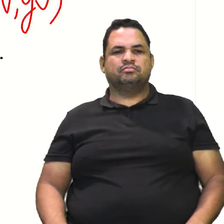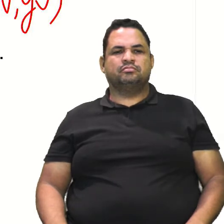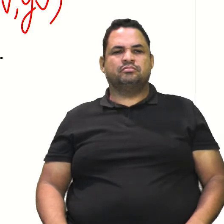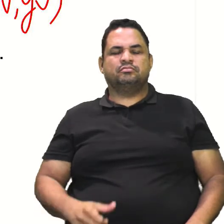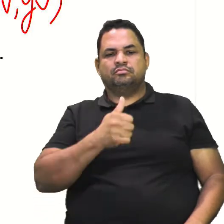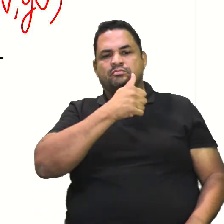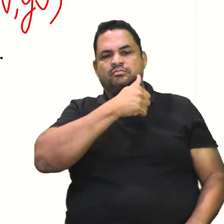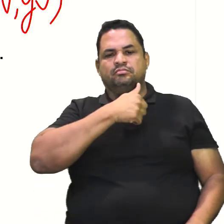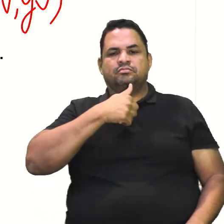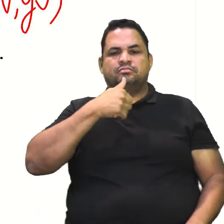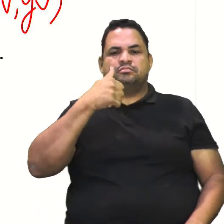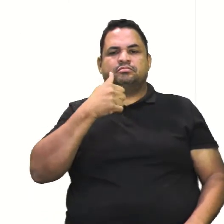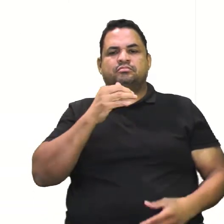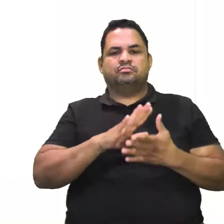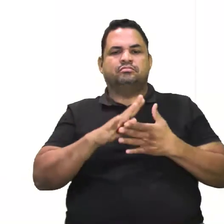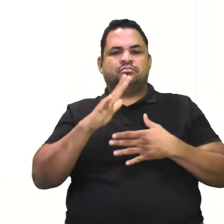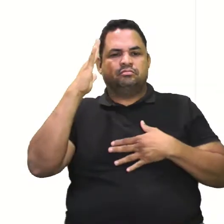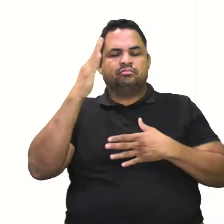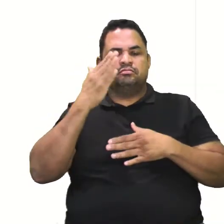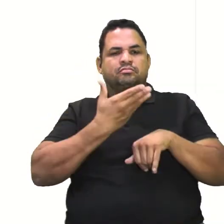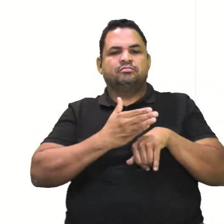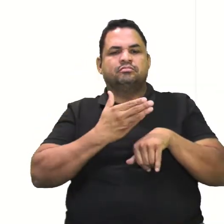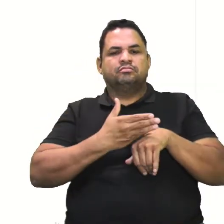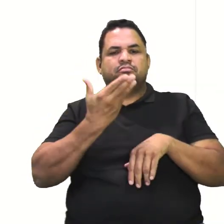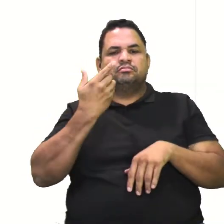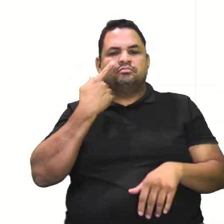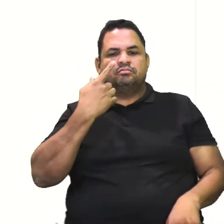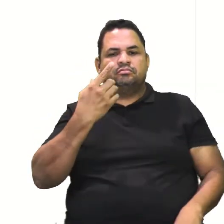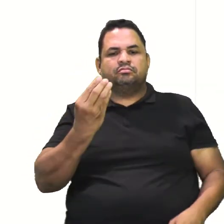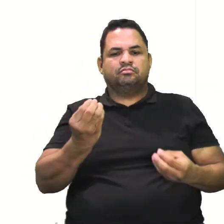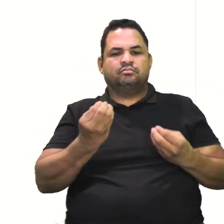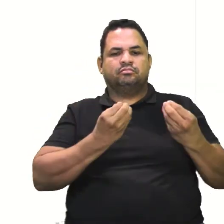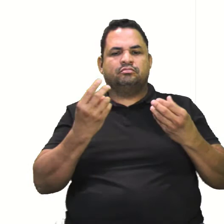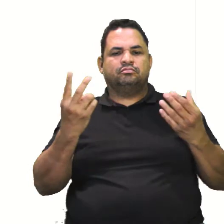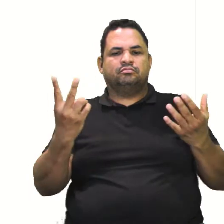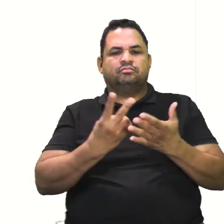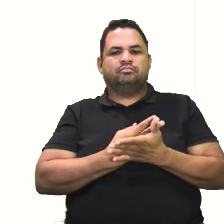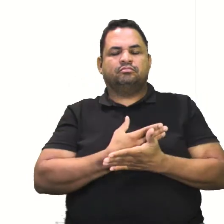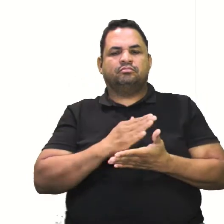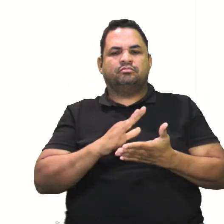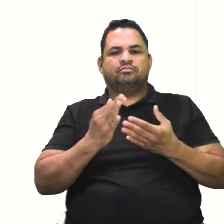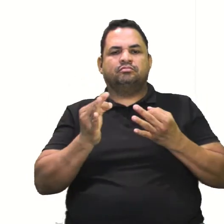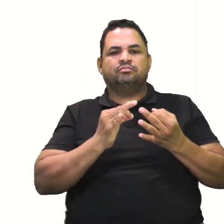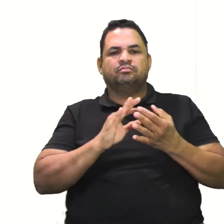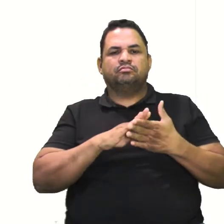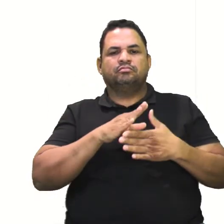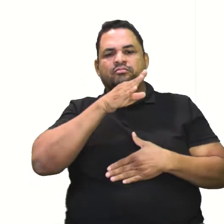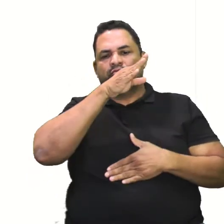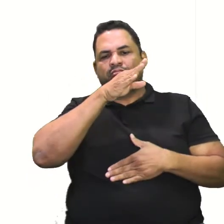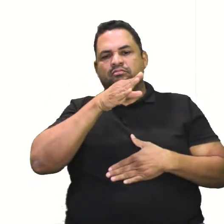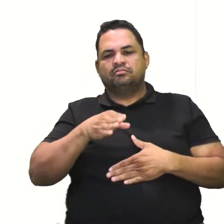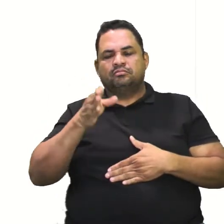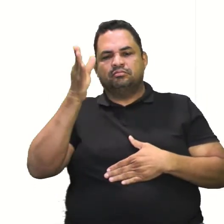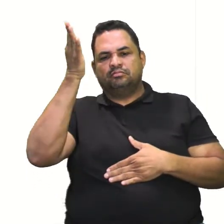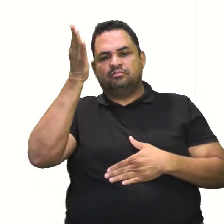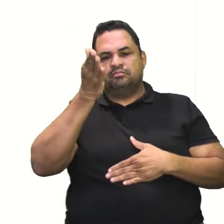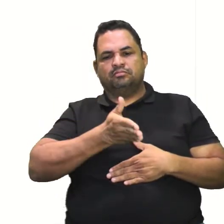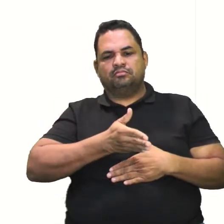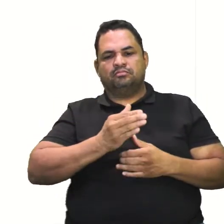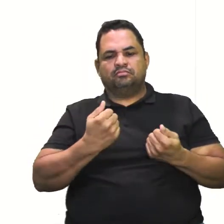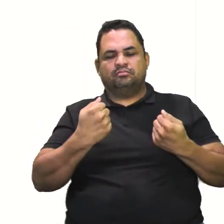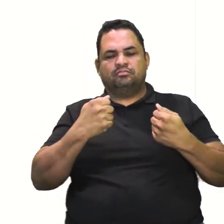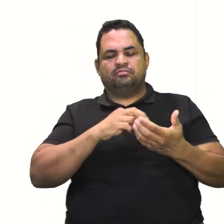E melhor do que ficar na teoria é a prática. Então, olha como funciona quando o plano cruza um cone, as